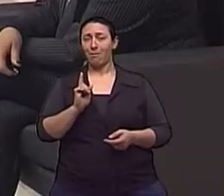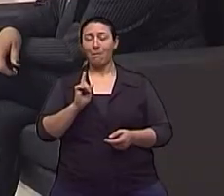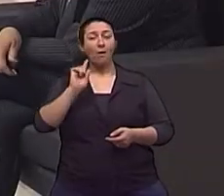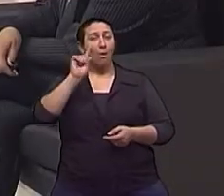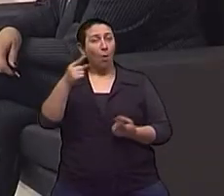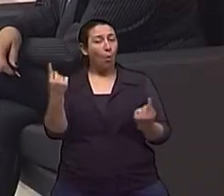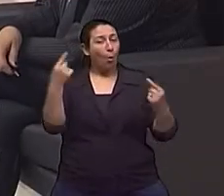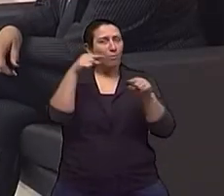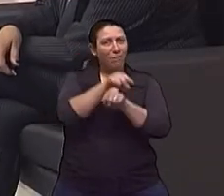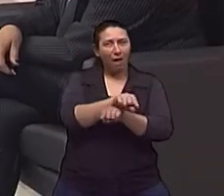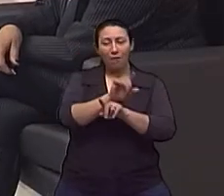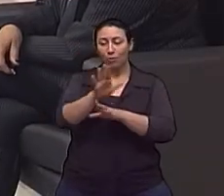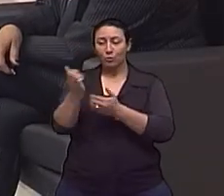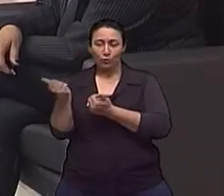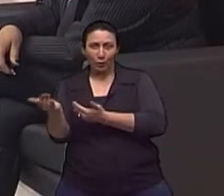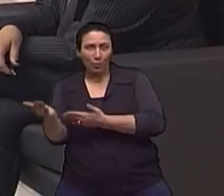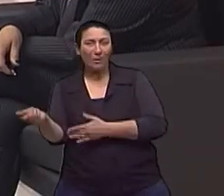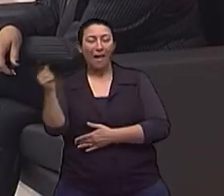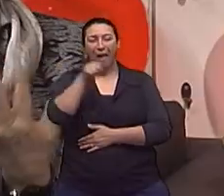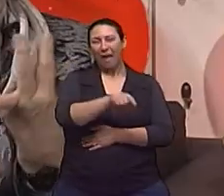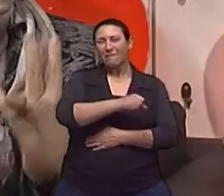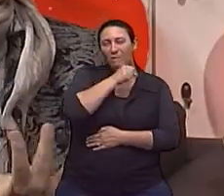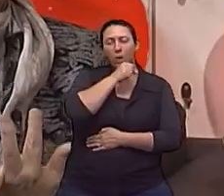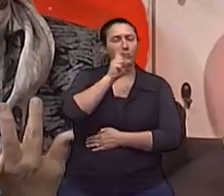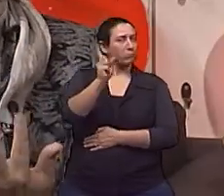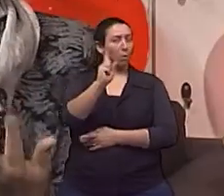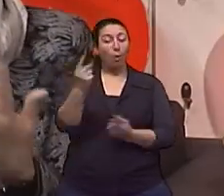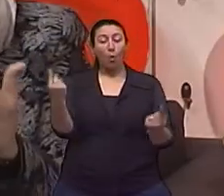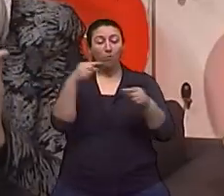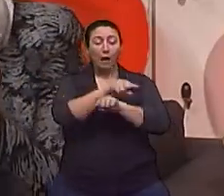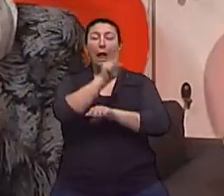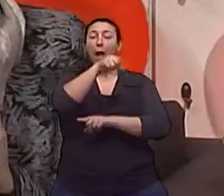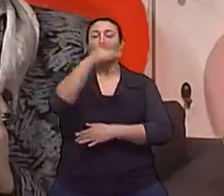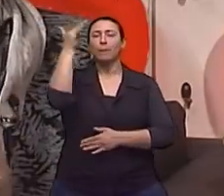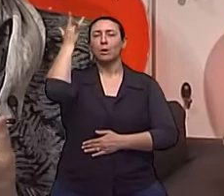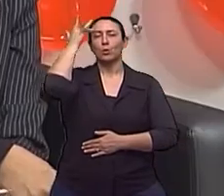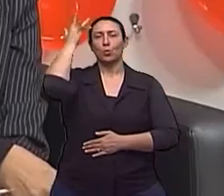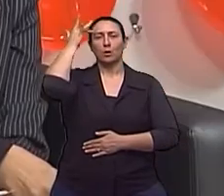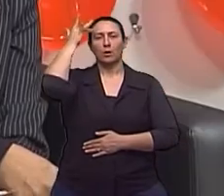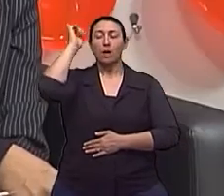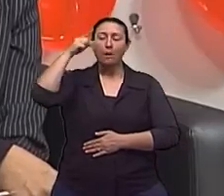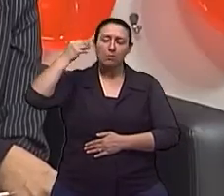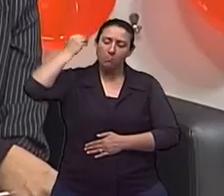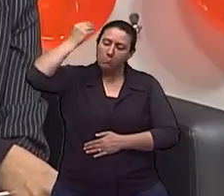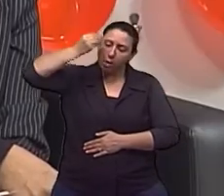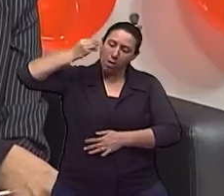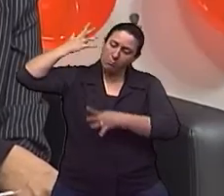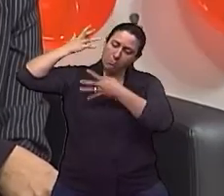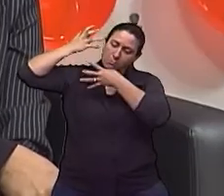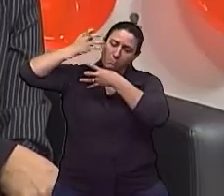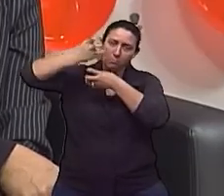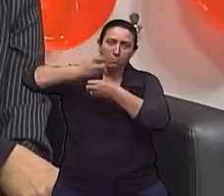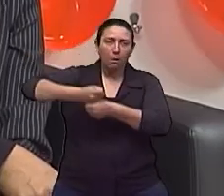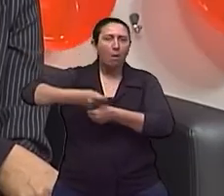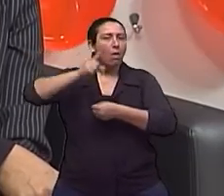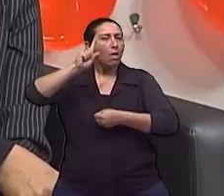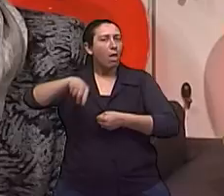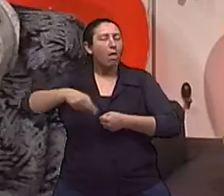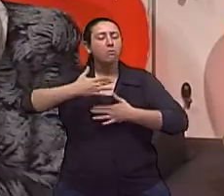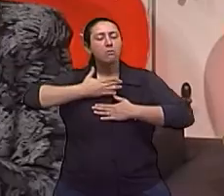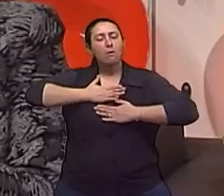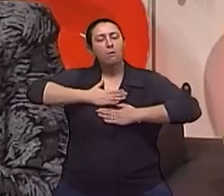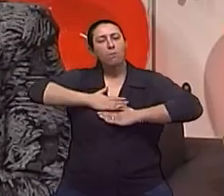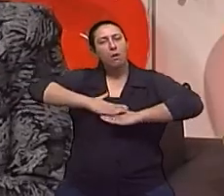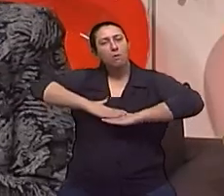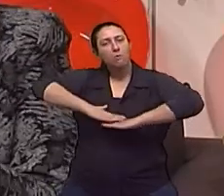de juventude é maturidade equilíbrio experiência de vista perícia de vida tranquilidade que isso